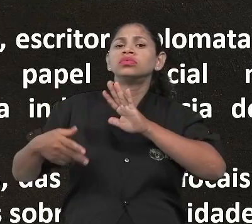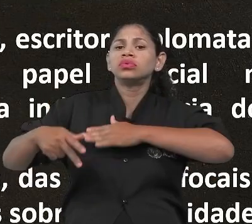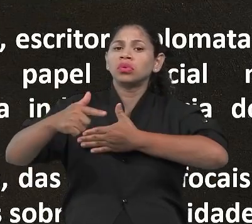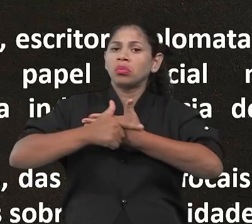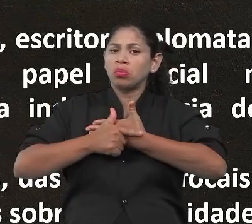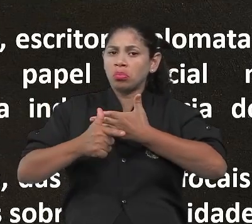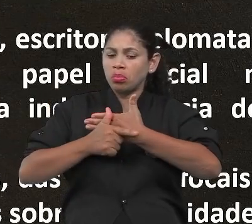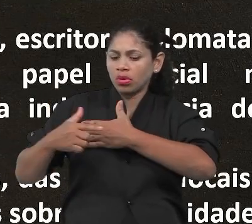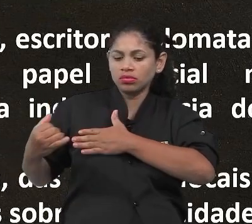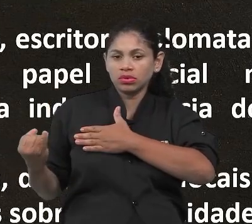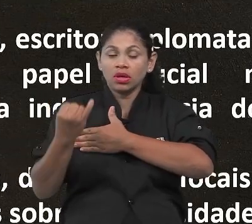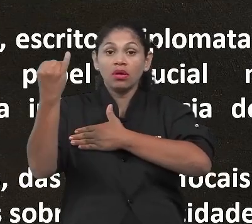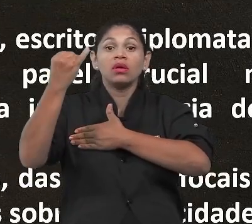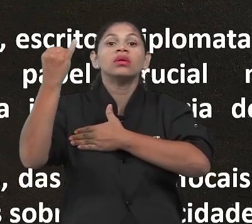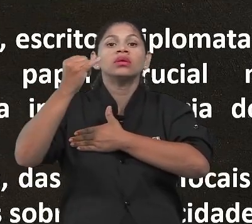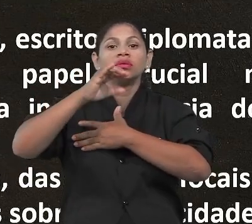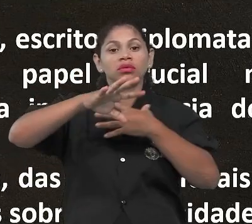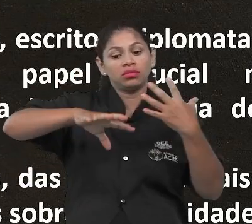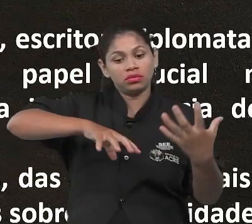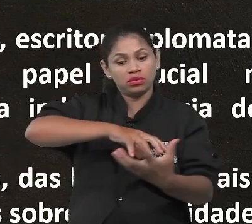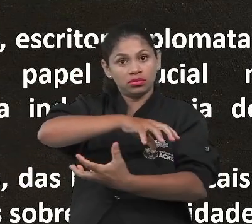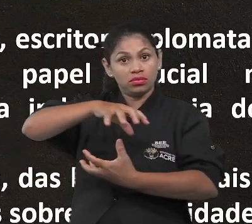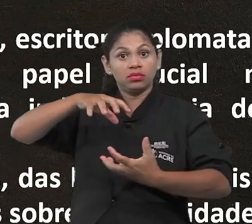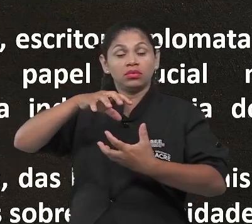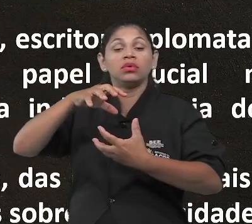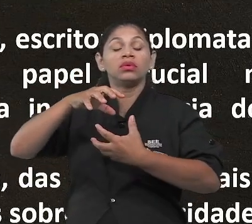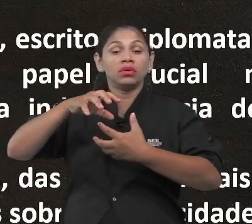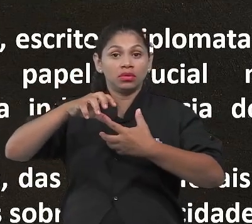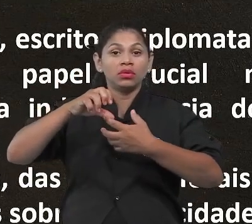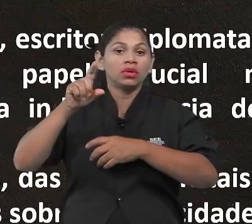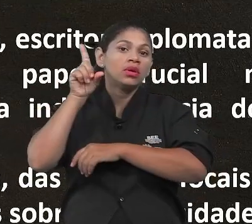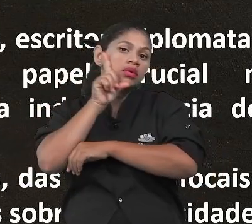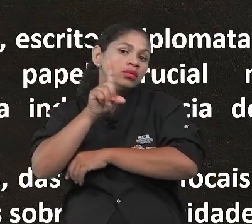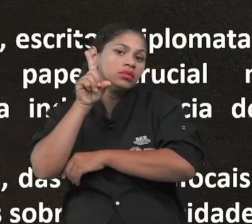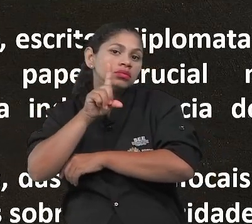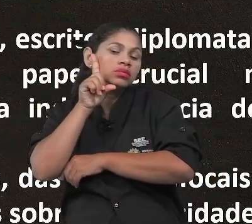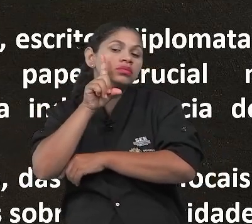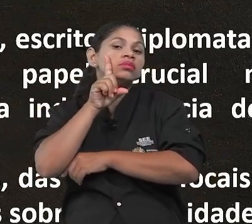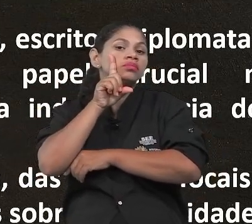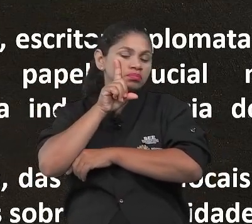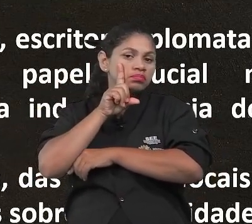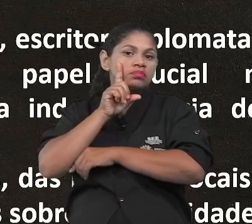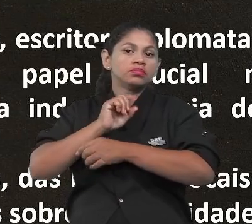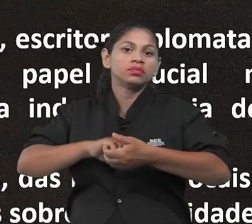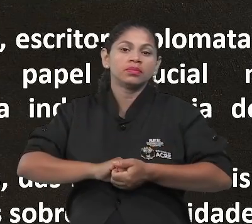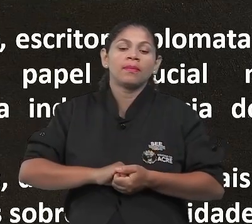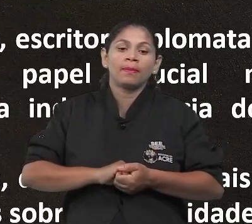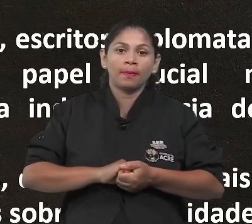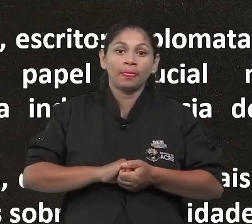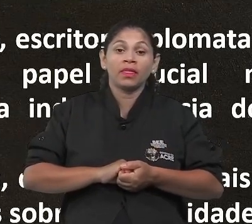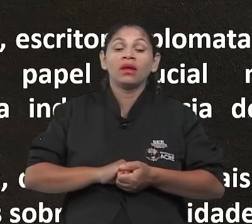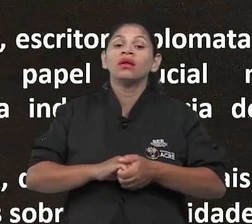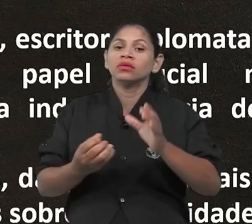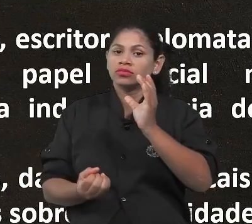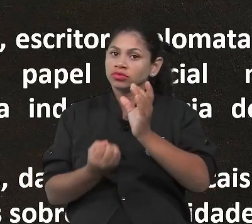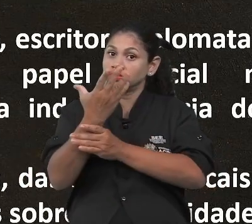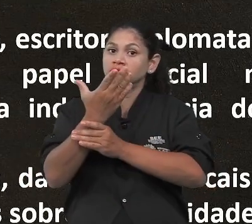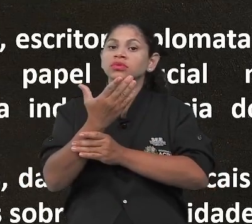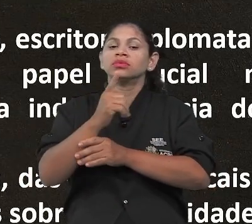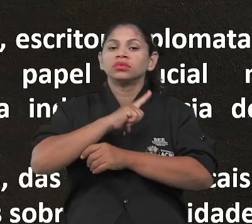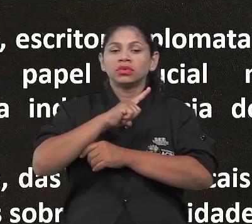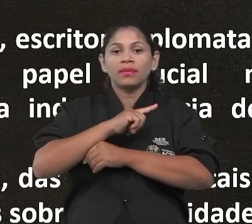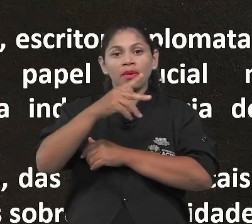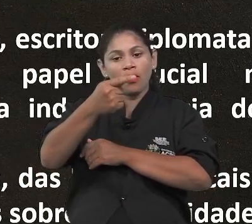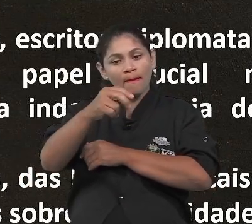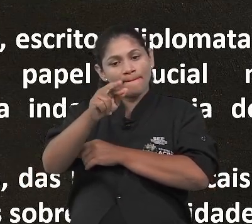Revolução Americana e na independência ali dos Estados Unidos. Além de tudo isso, gente, ele ainda inventou para-raios,